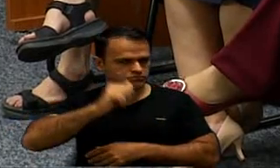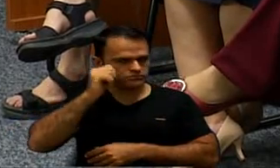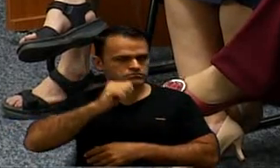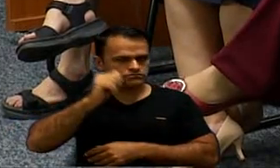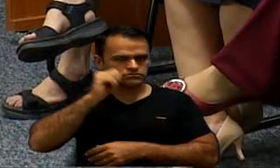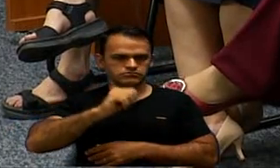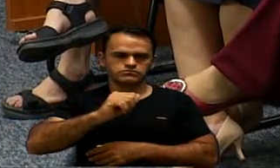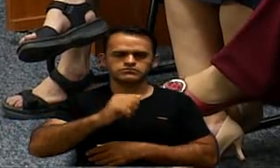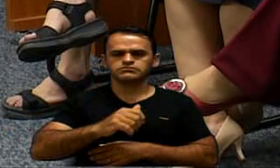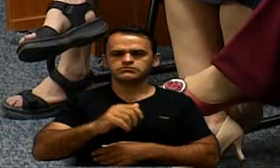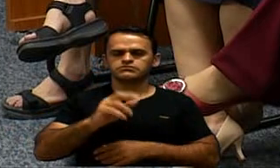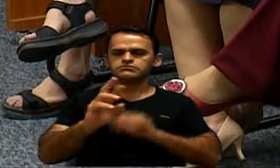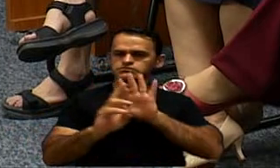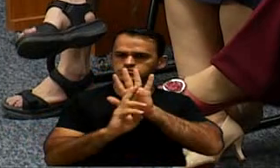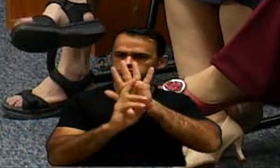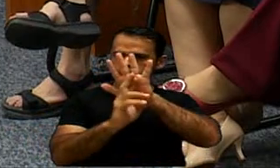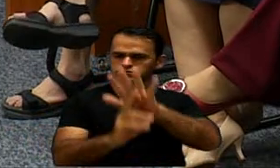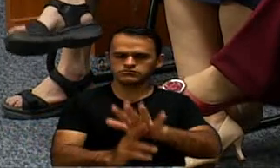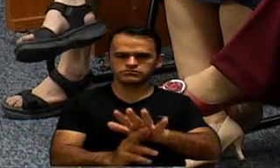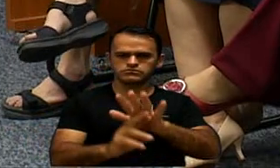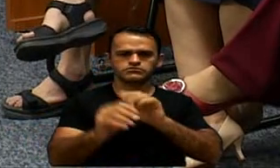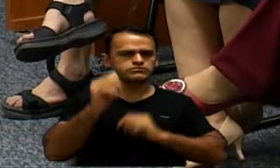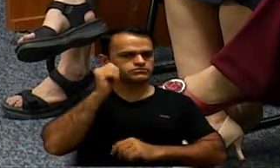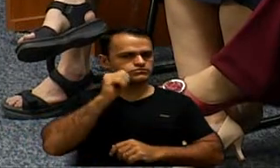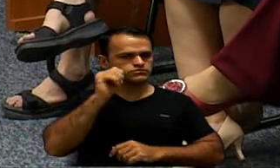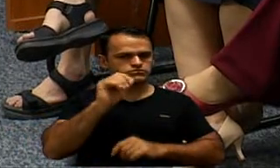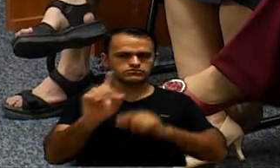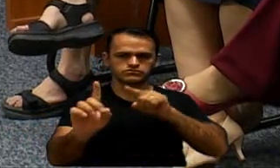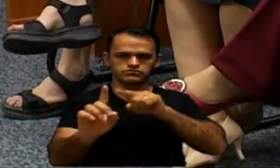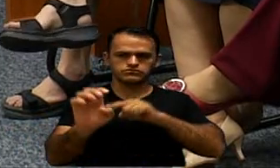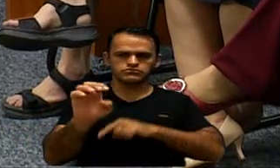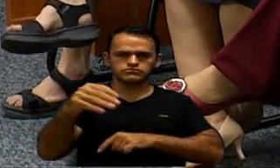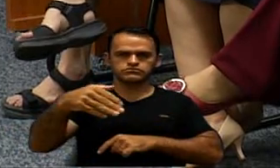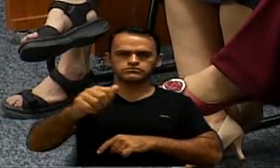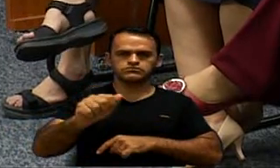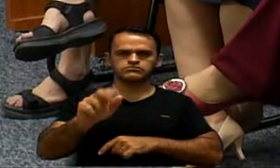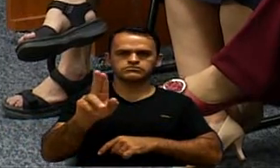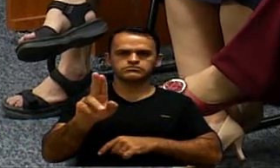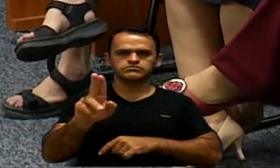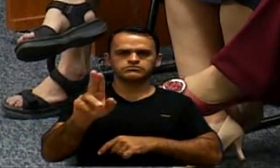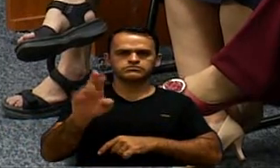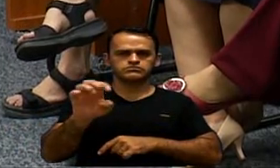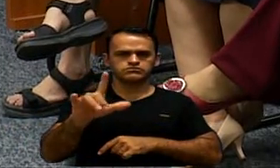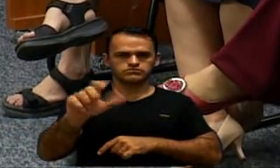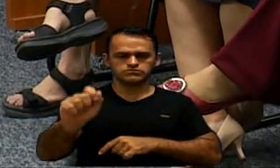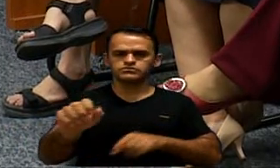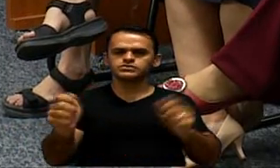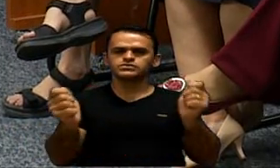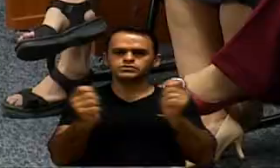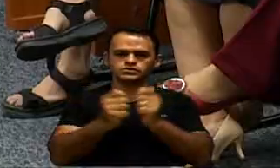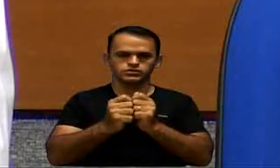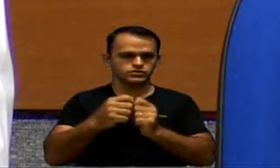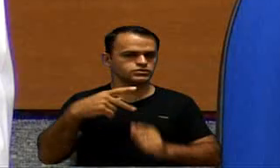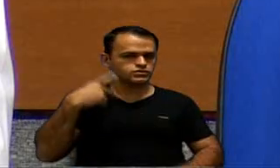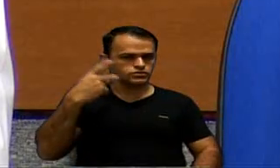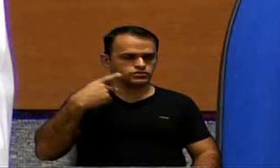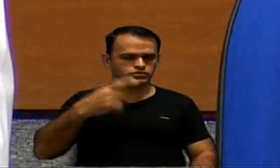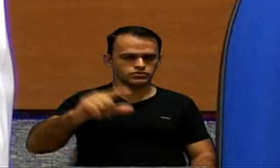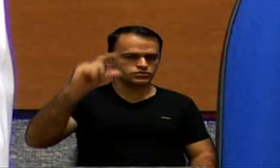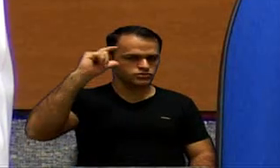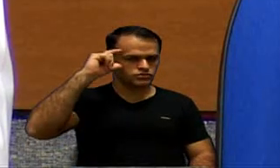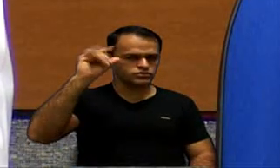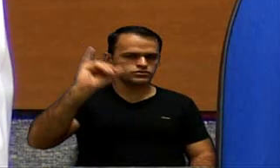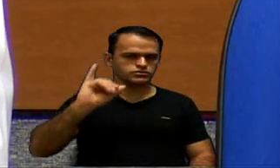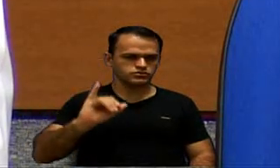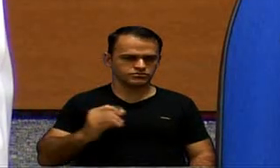Sorocaba, representado aqui pela Manuela Barros, né? Junto com a vereadora Yara. Nós discutimos essa